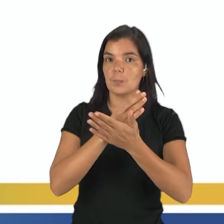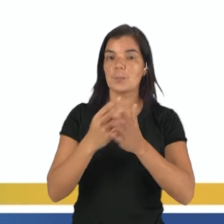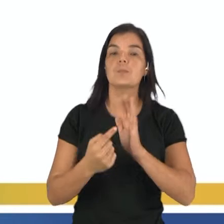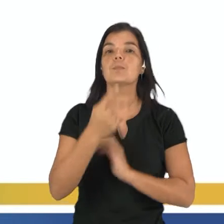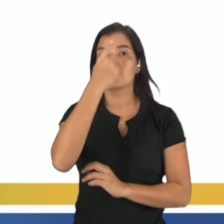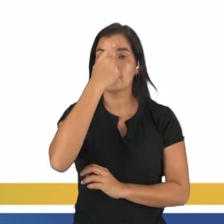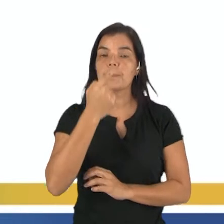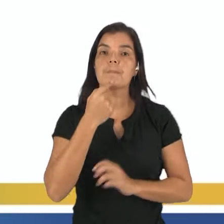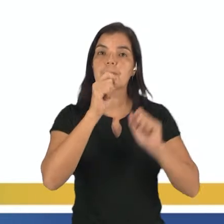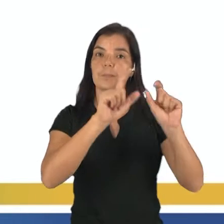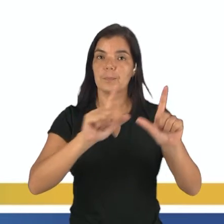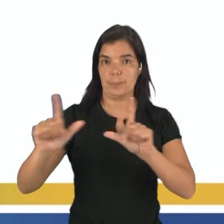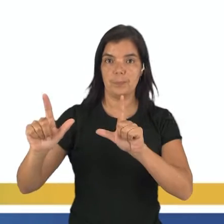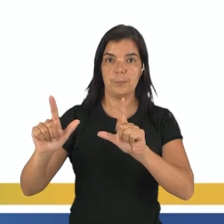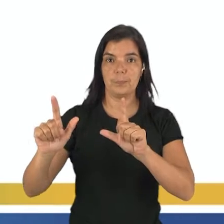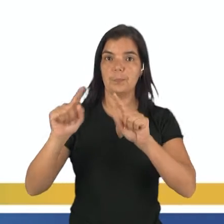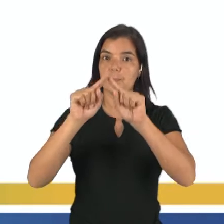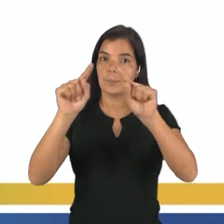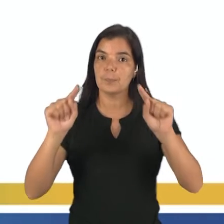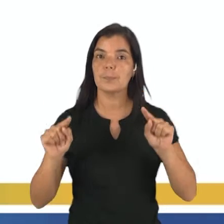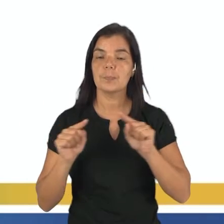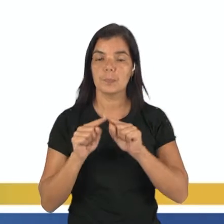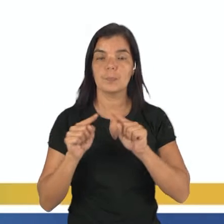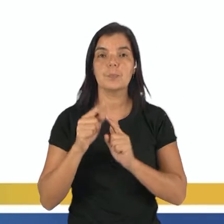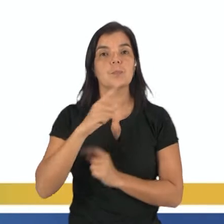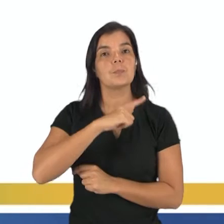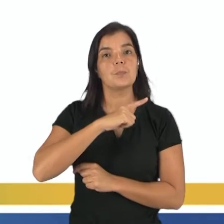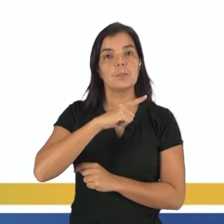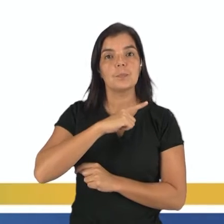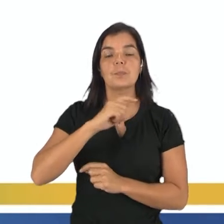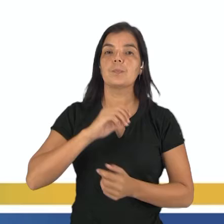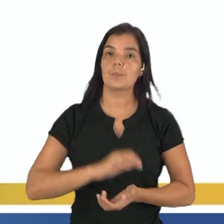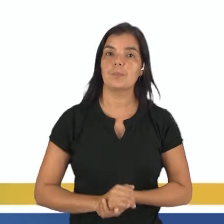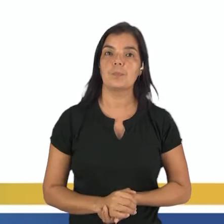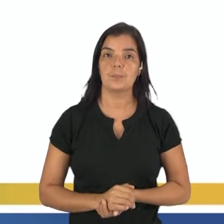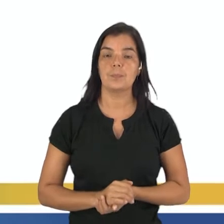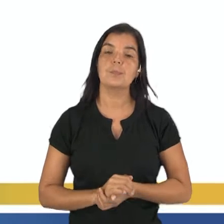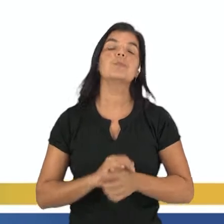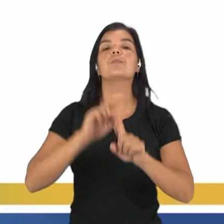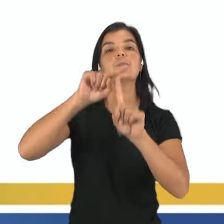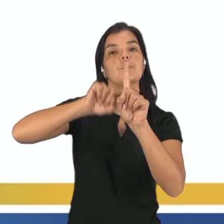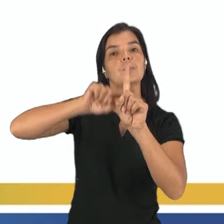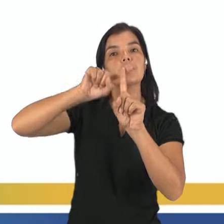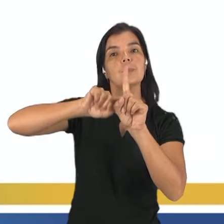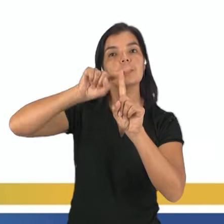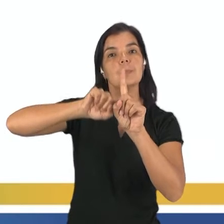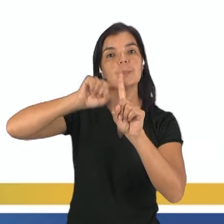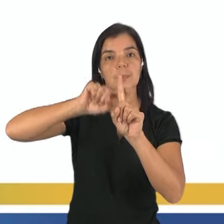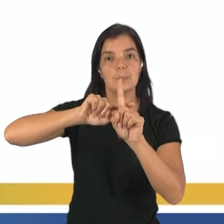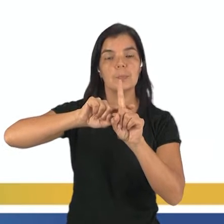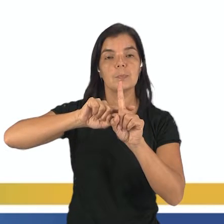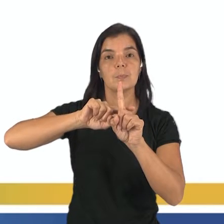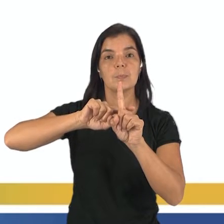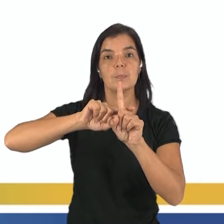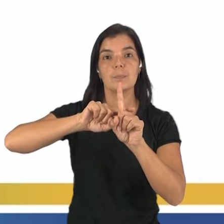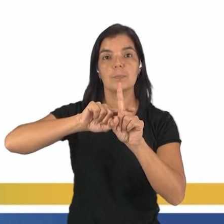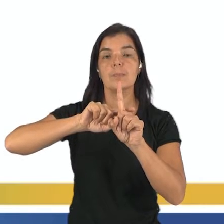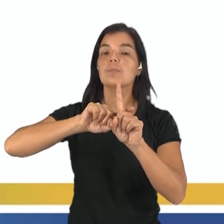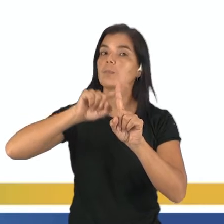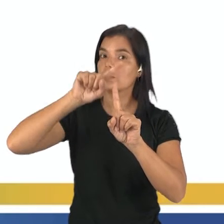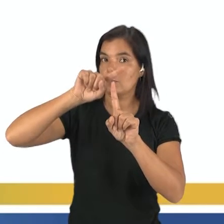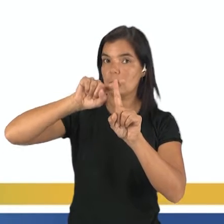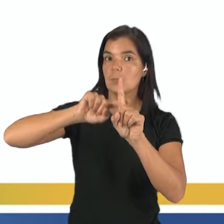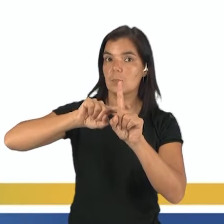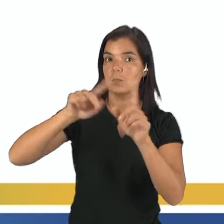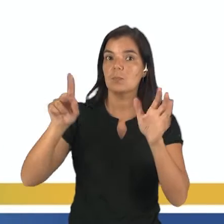elementos. Observe esse cubo aí que está aparecendo, Então nós temos aí as faces, certo? E uma